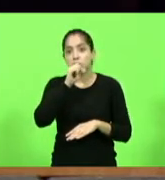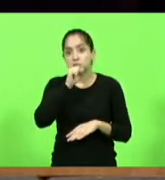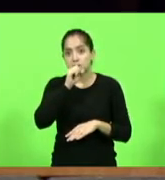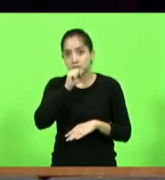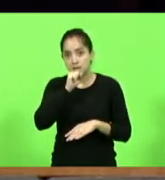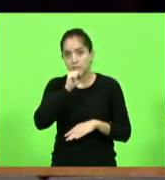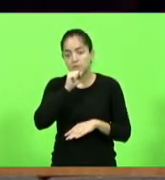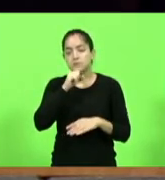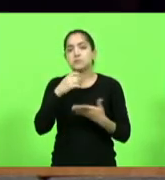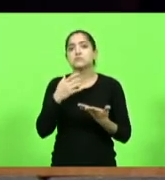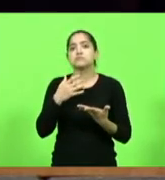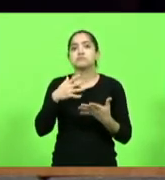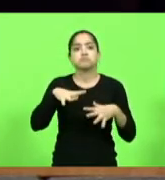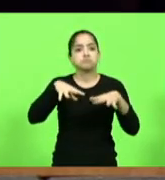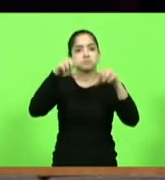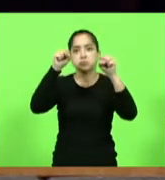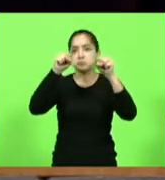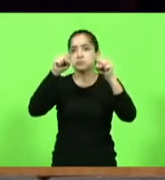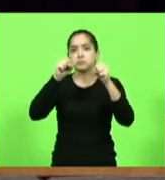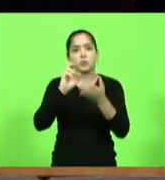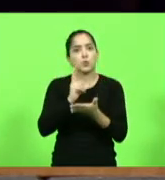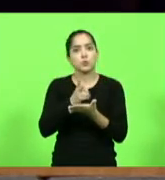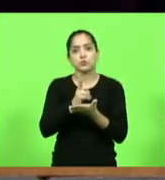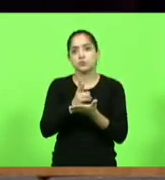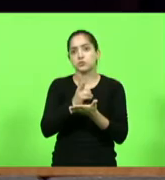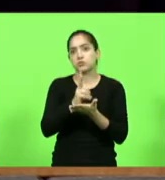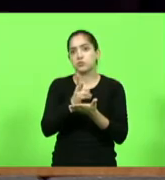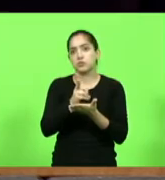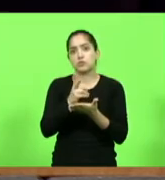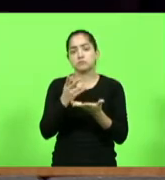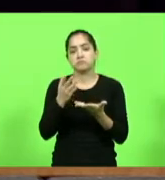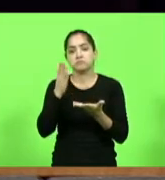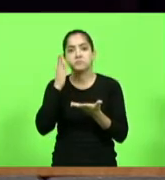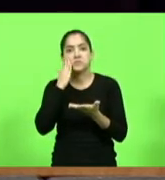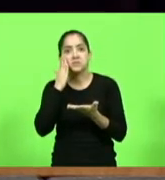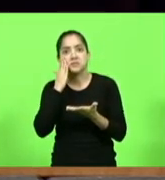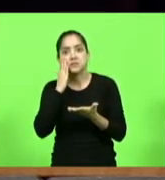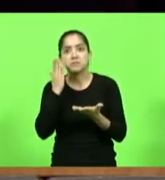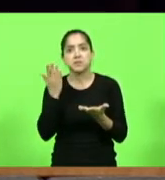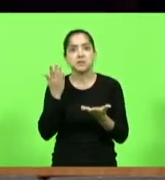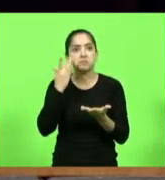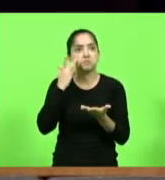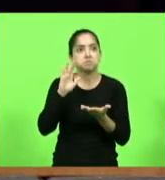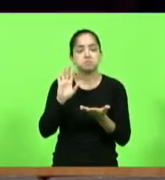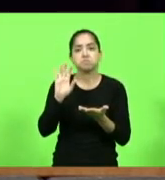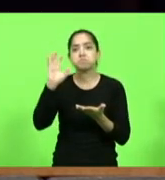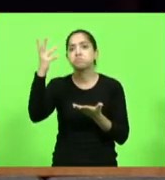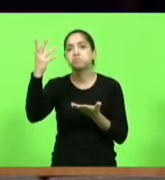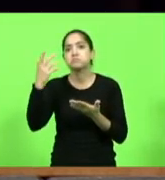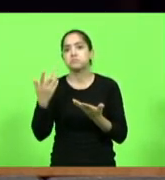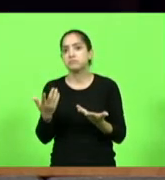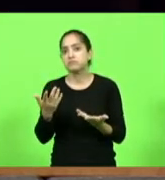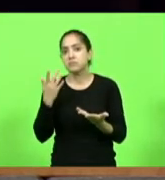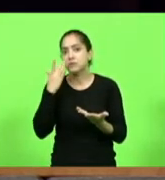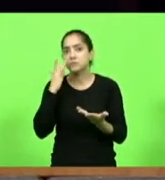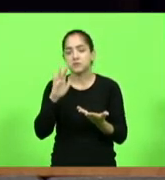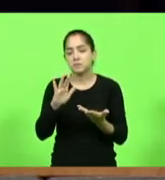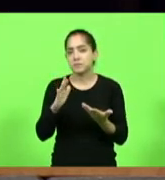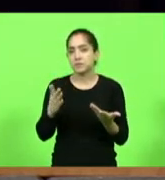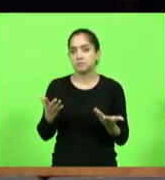sem energia e sem saber o que tinha acontecido,